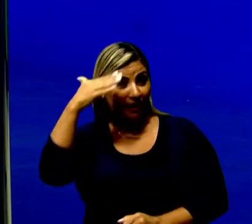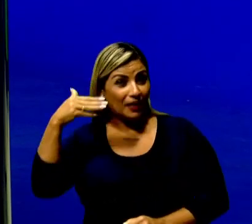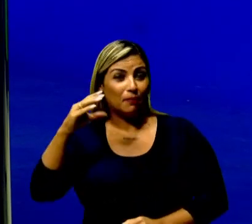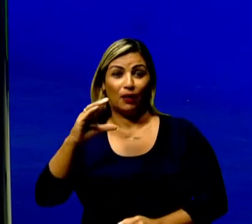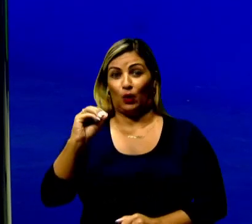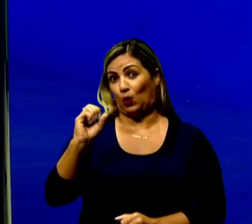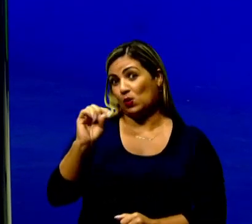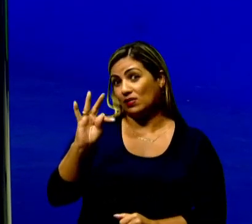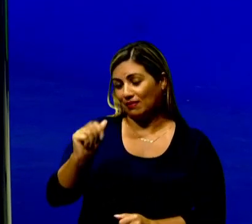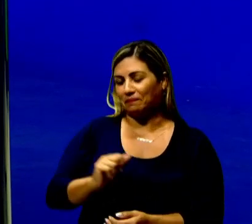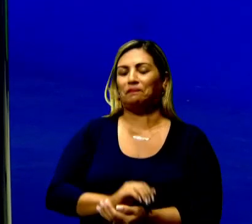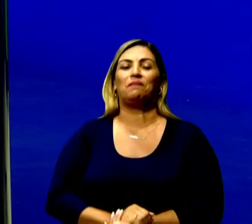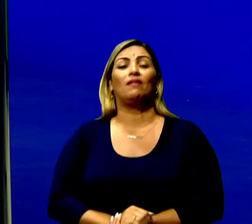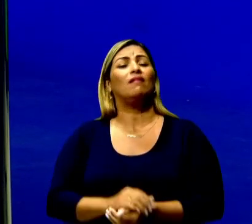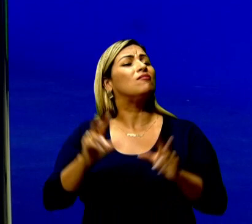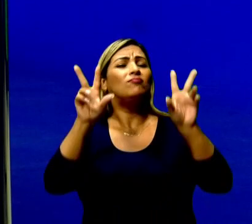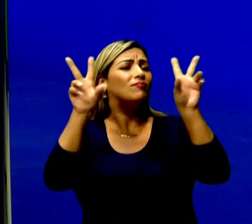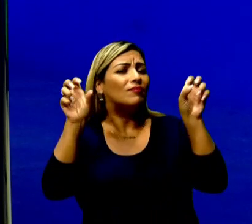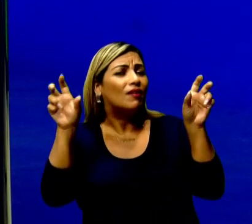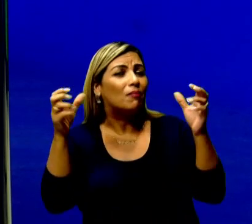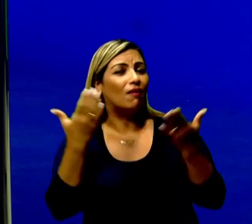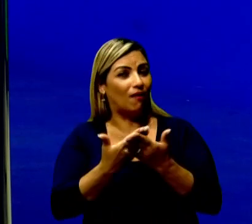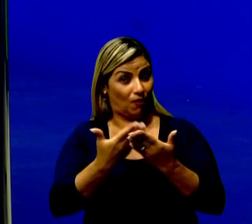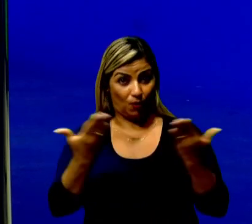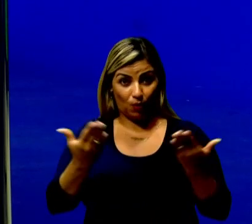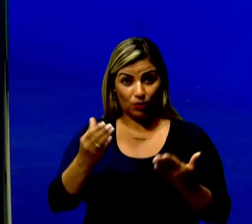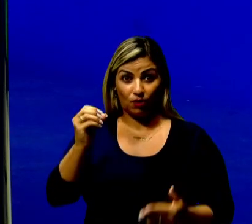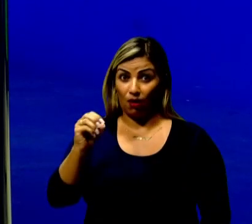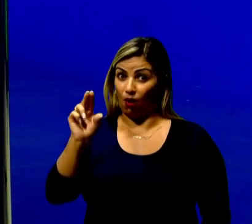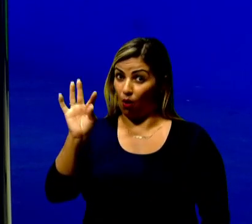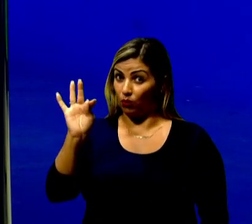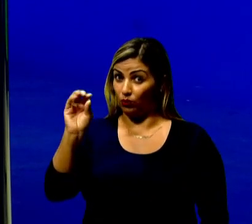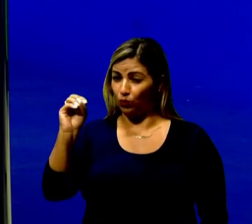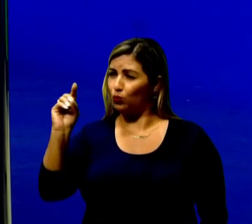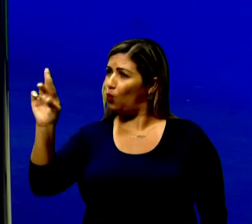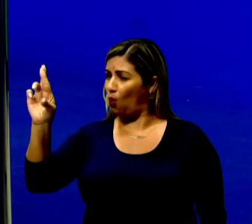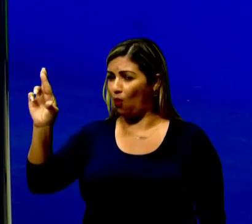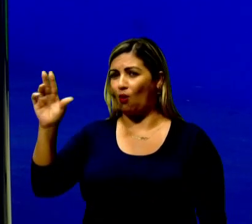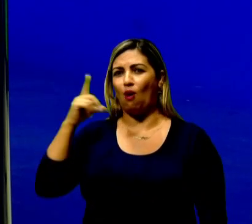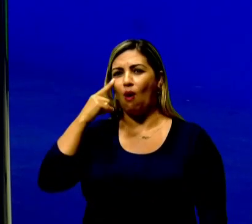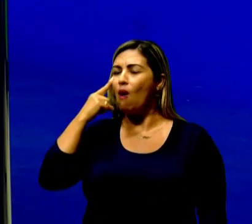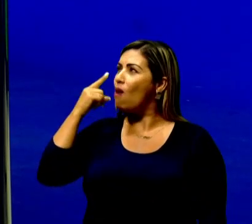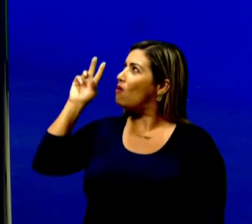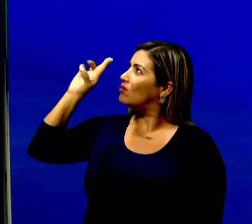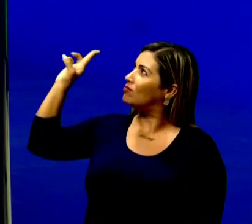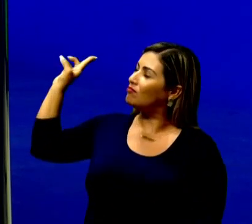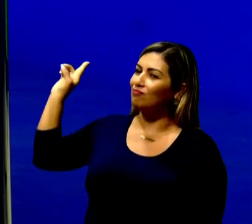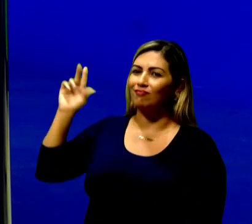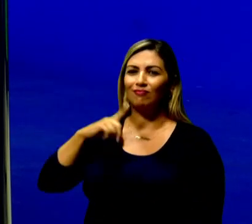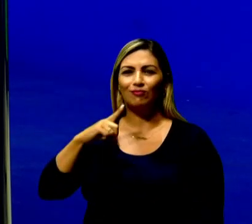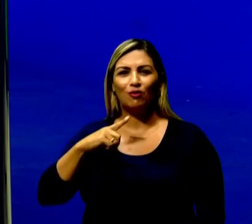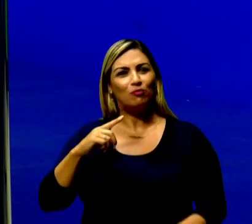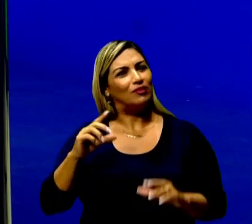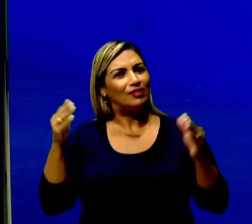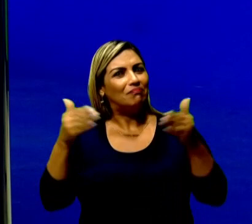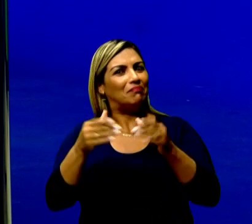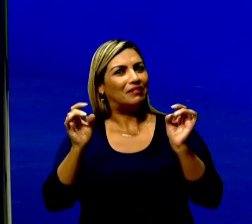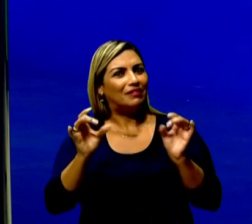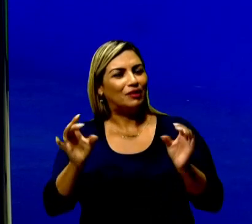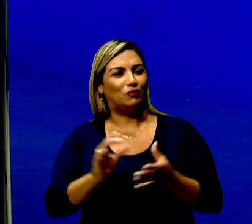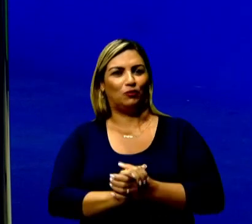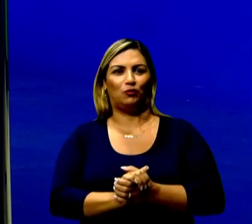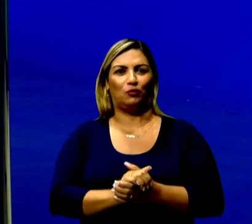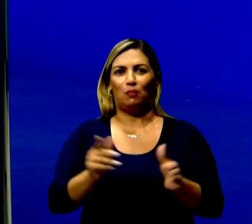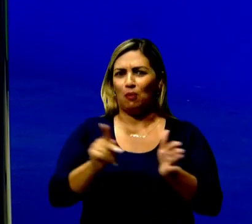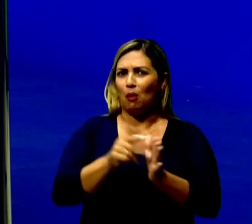o tema da nossa aula de hoje é outdoor olha que nome específico não termo genérico